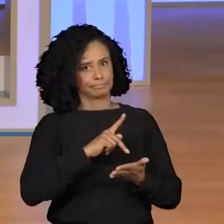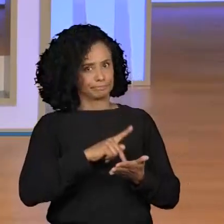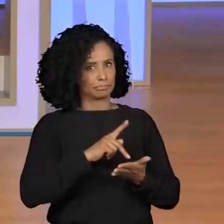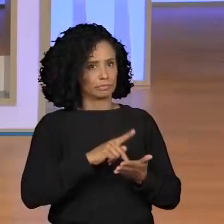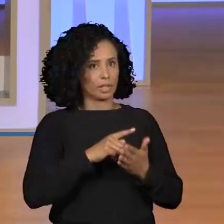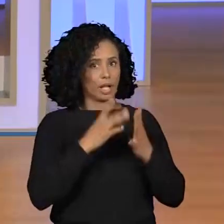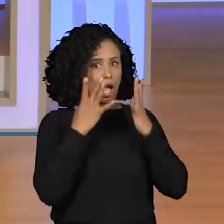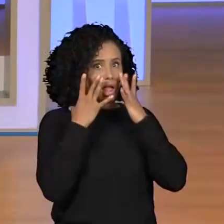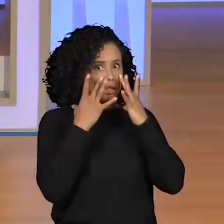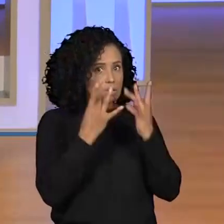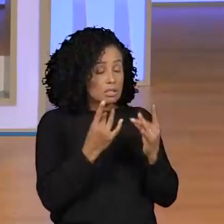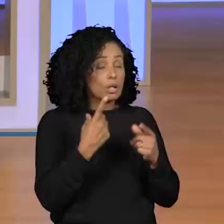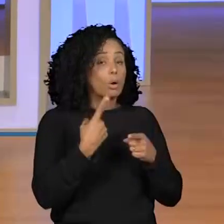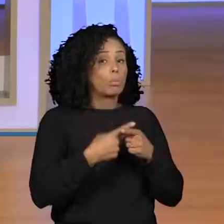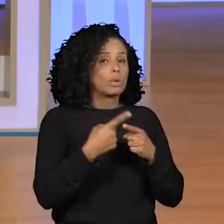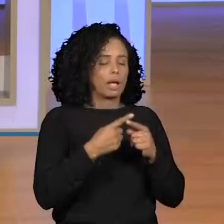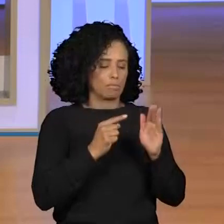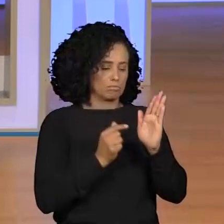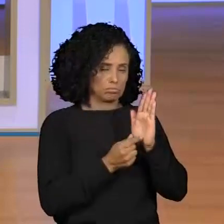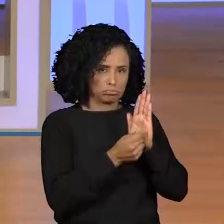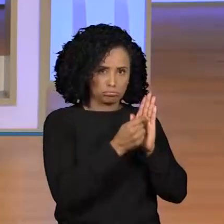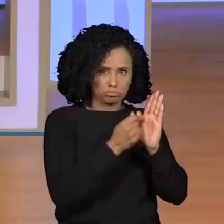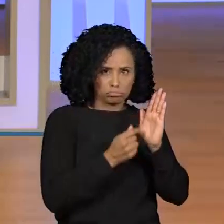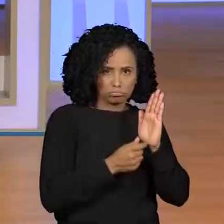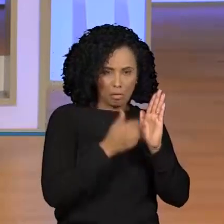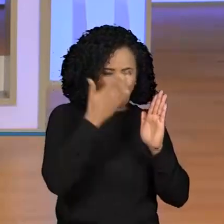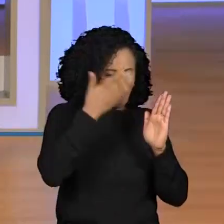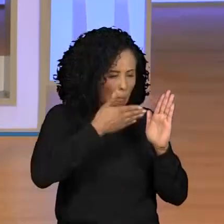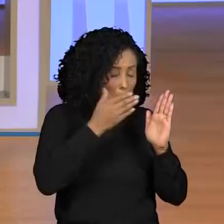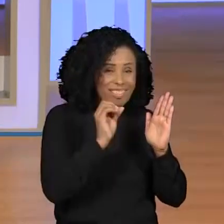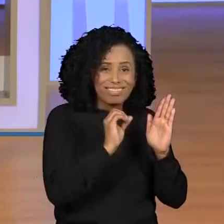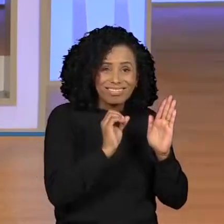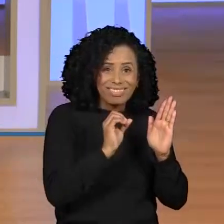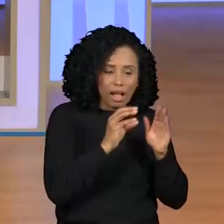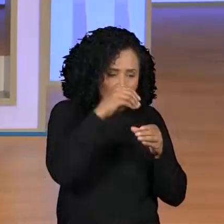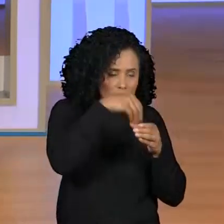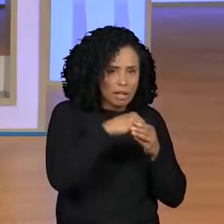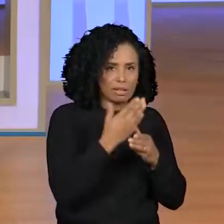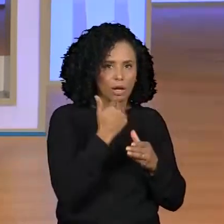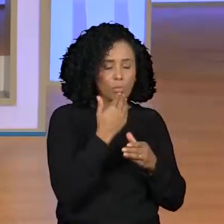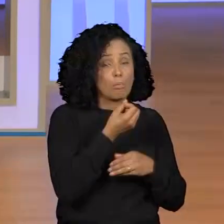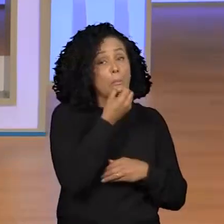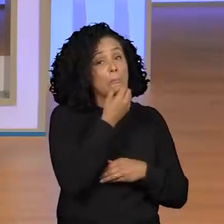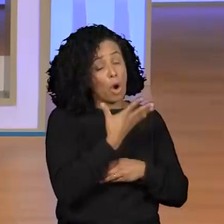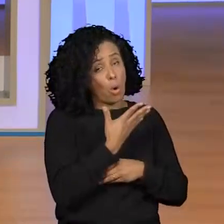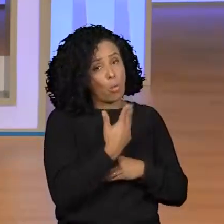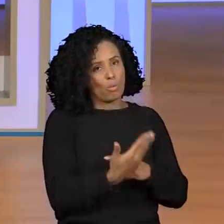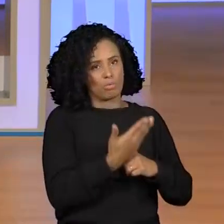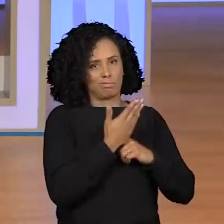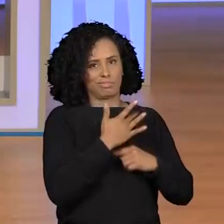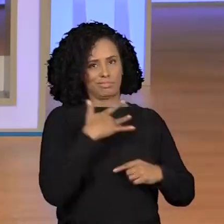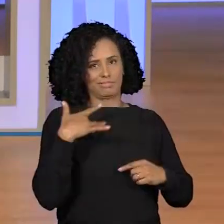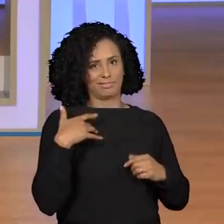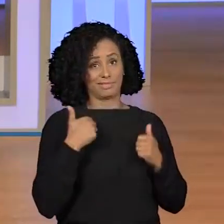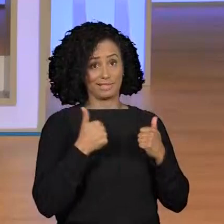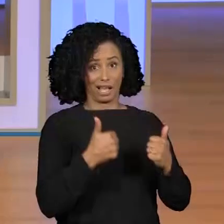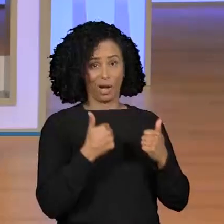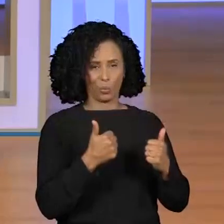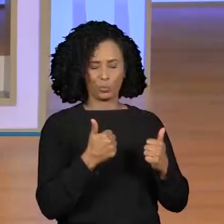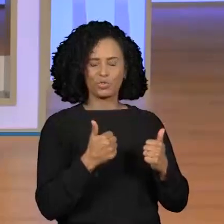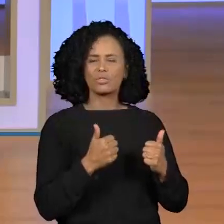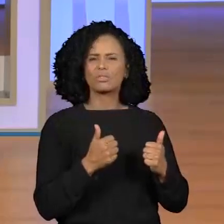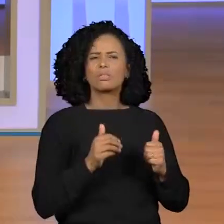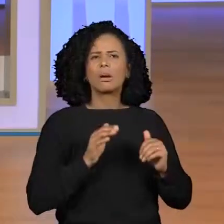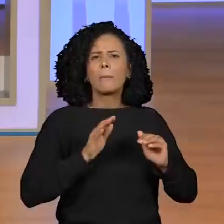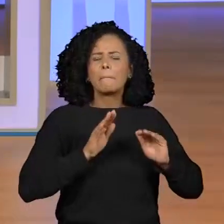tem micro-organismos bons que estão ali na comida, como esse que faz o queijo gorgonzola, mas se a gente deixar um pão